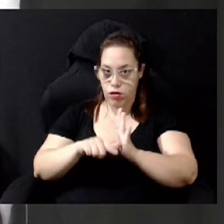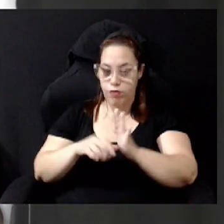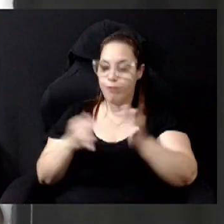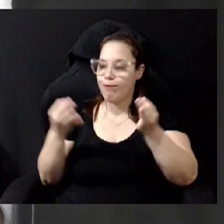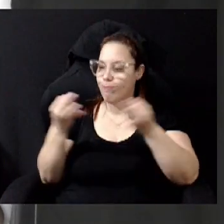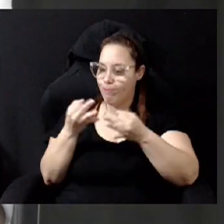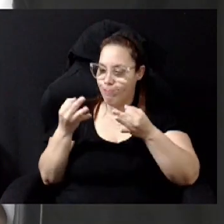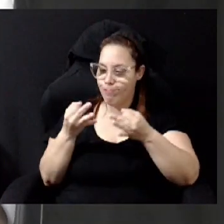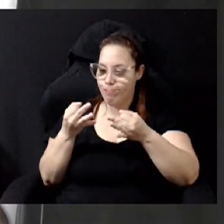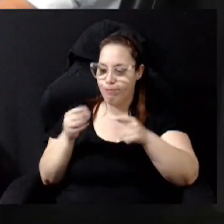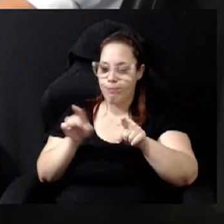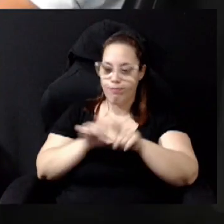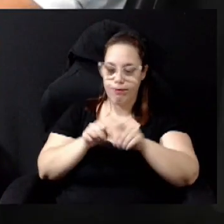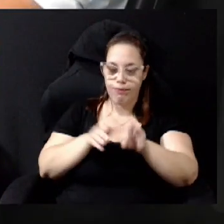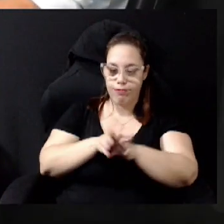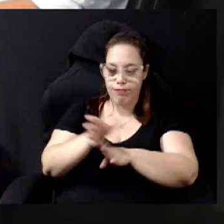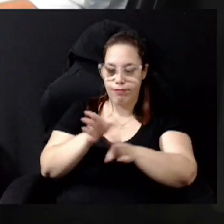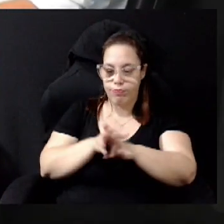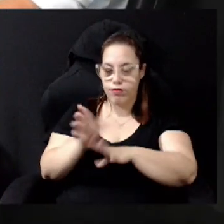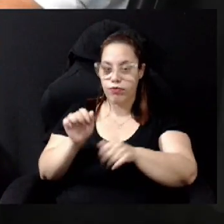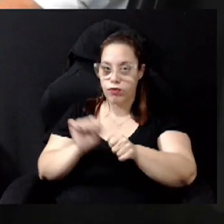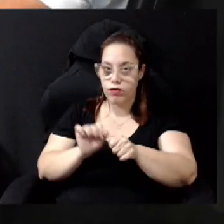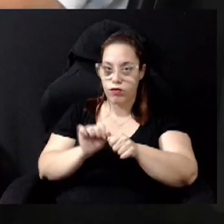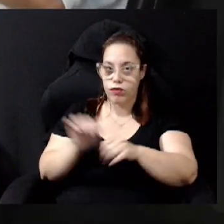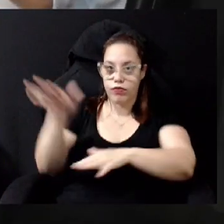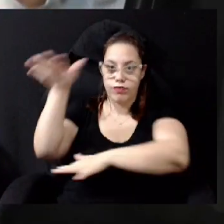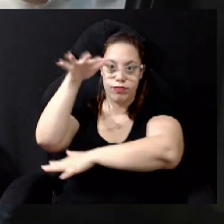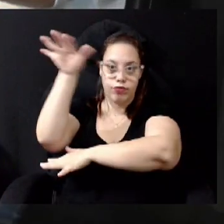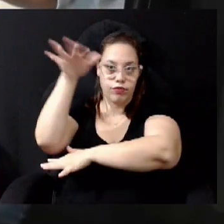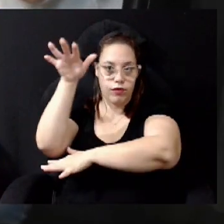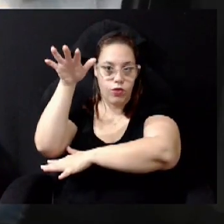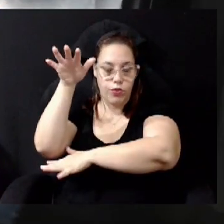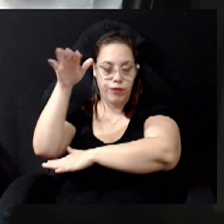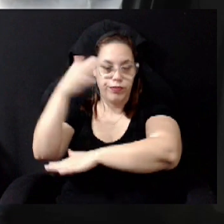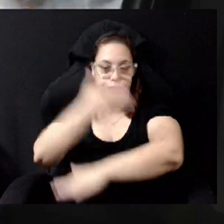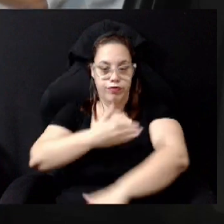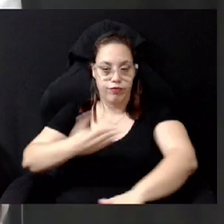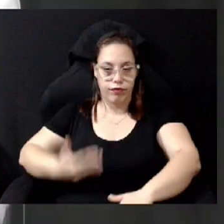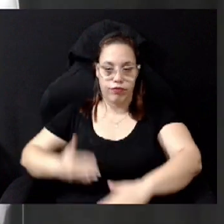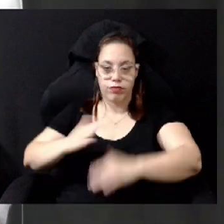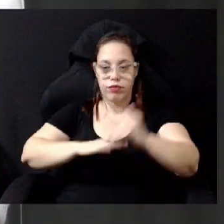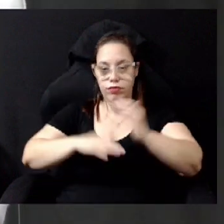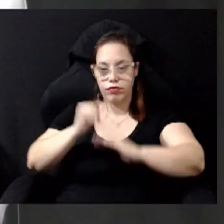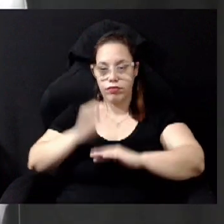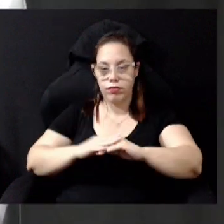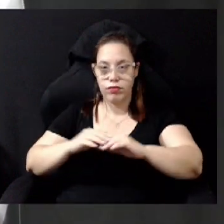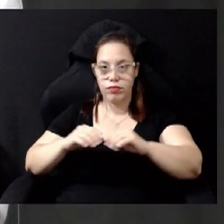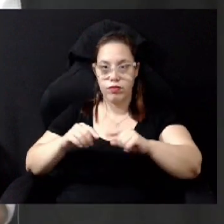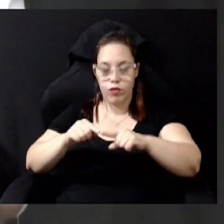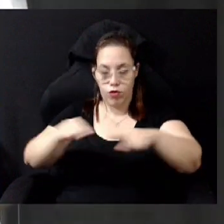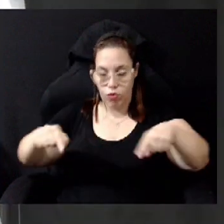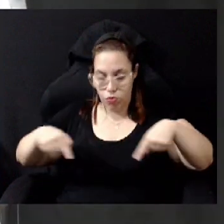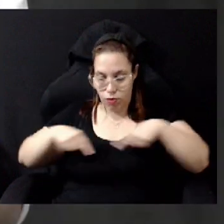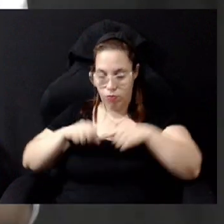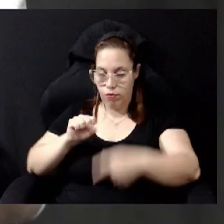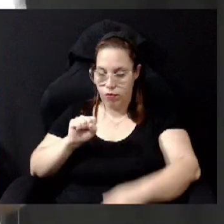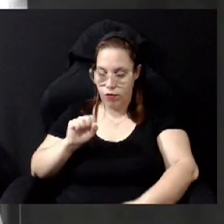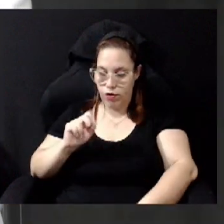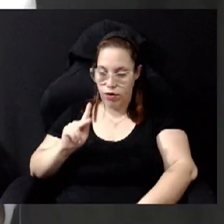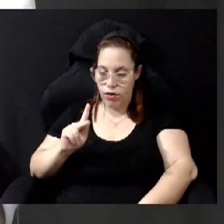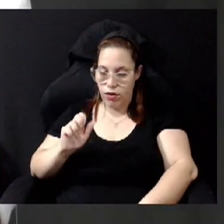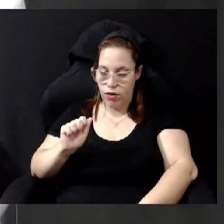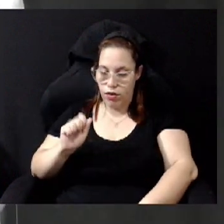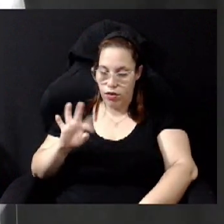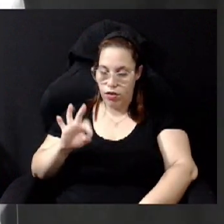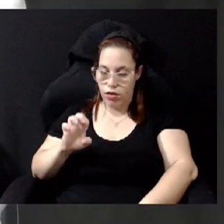Também indicamos para fazer praças, né, colocar equipamentos públicos. Eu indiquei para fazer uma pista de skate. Vamos indicar mais, vamos